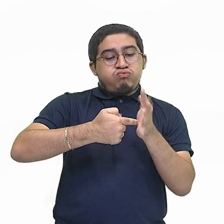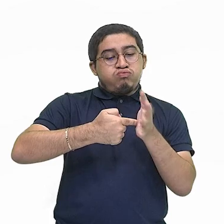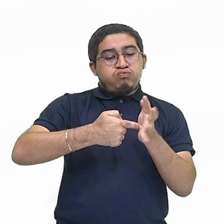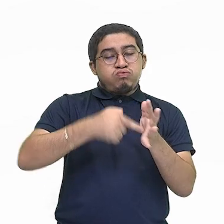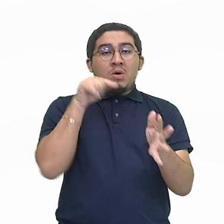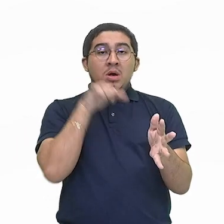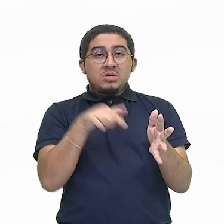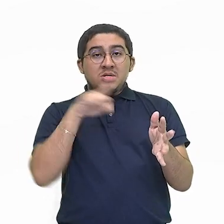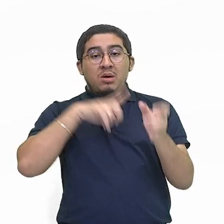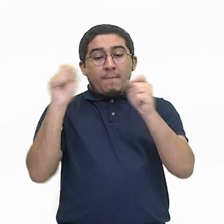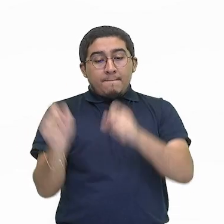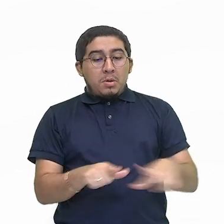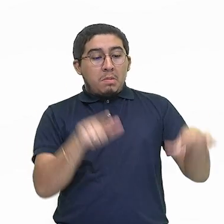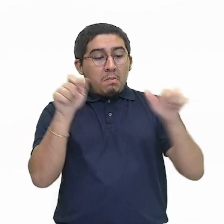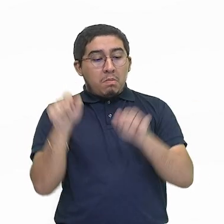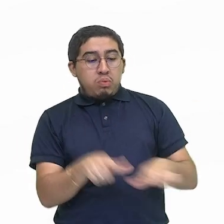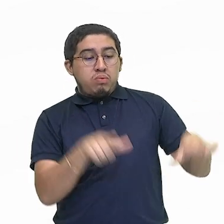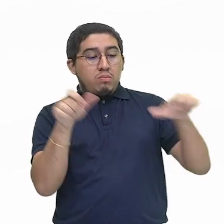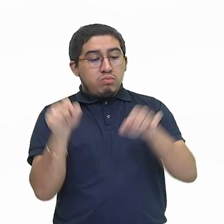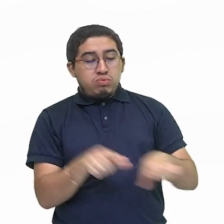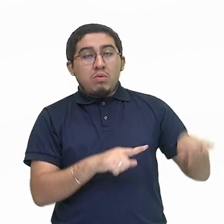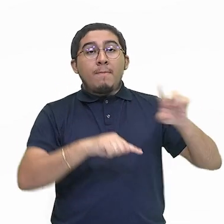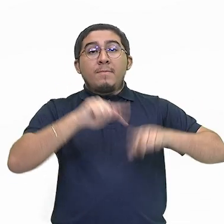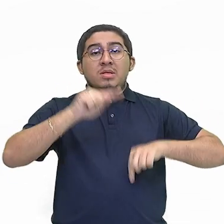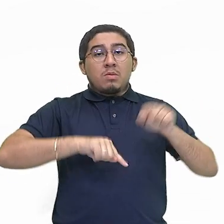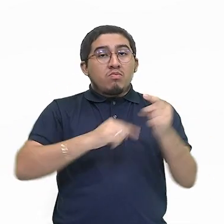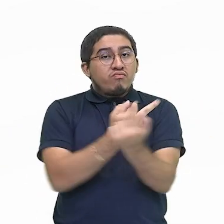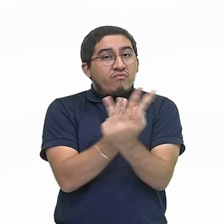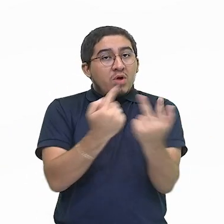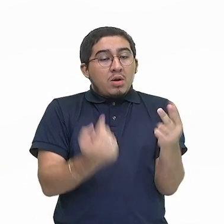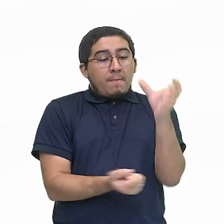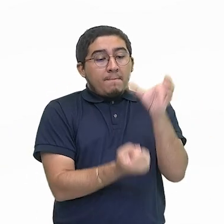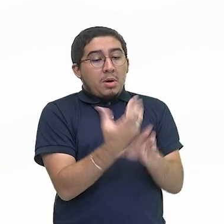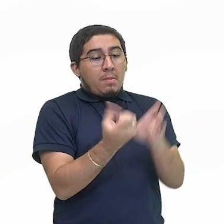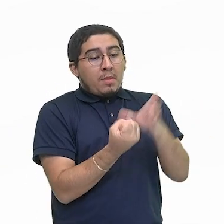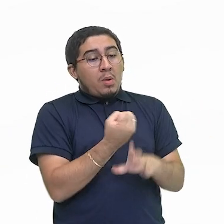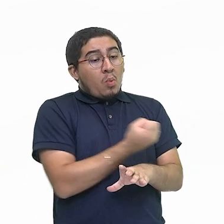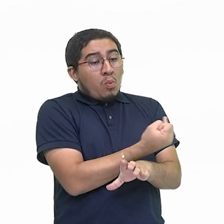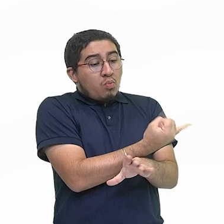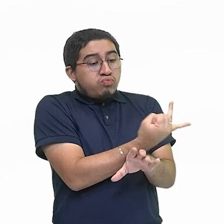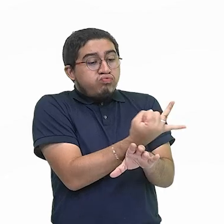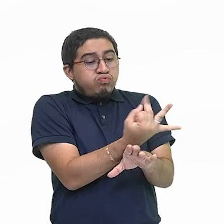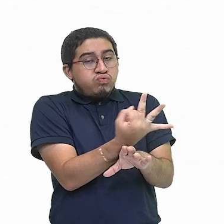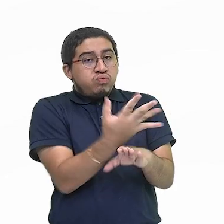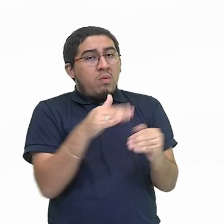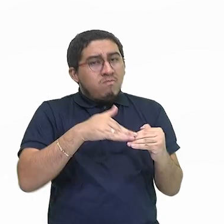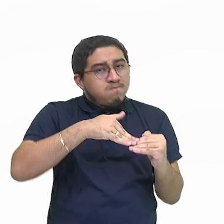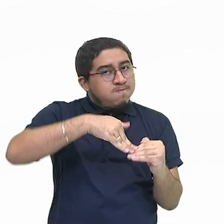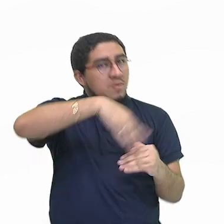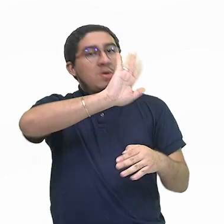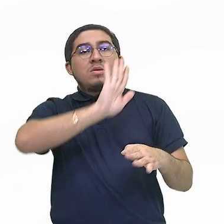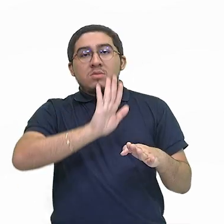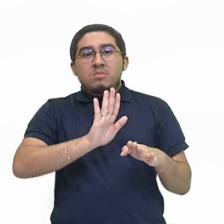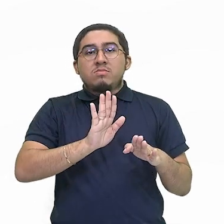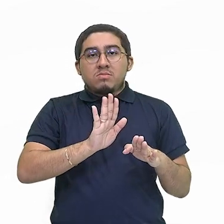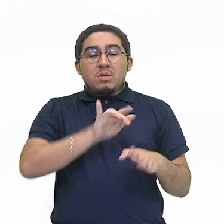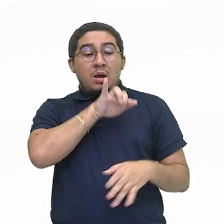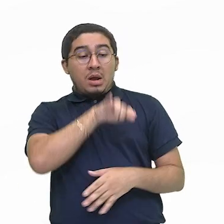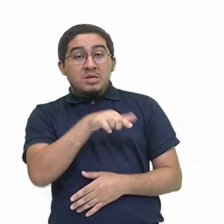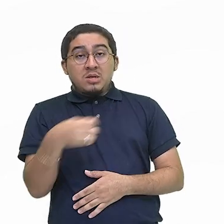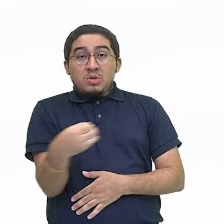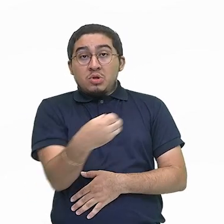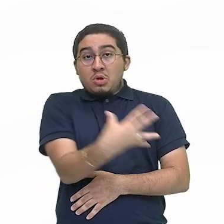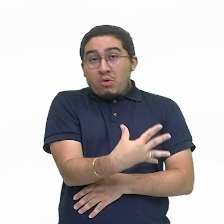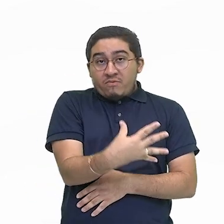produzir, vão fazer os objetos. Né? Então, nós vamos ter uma nova forma de produção. E essa nova forma de produção